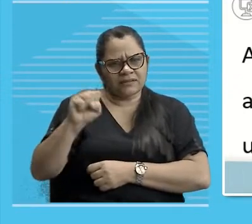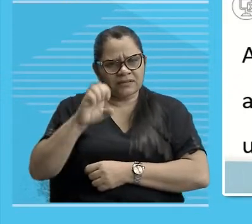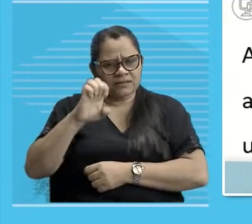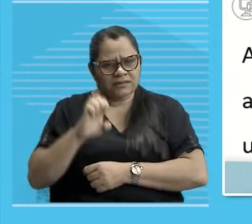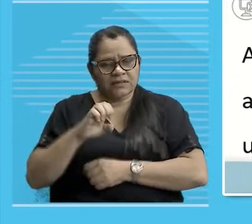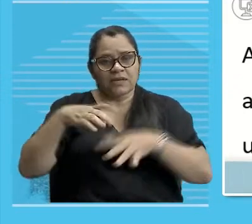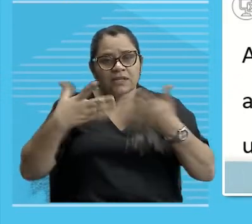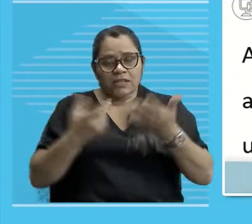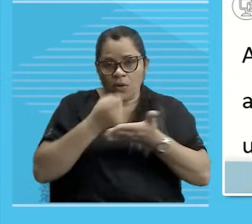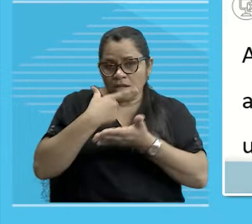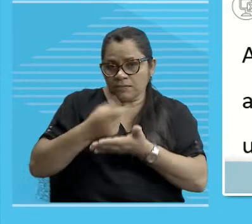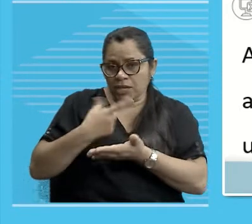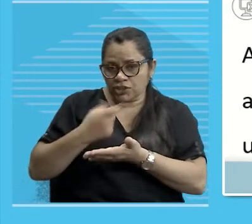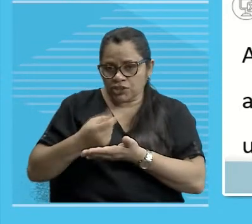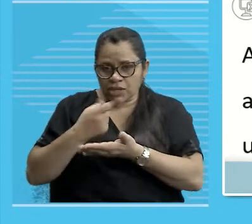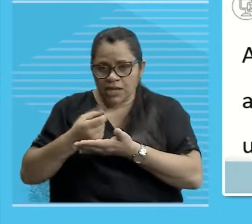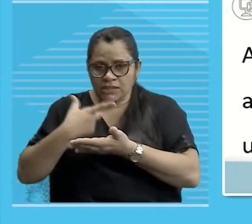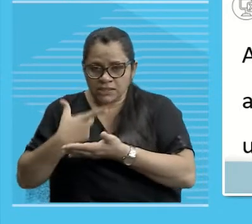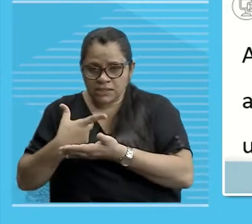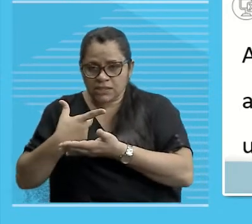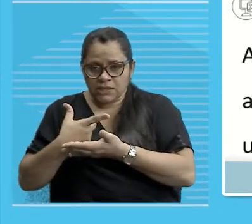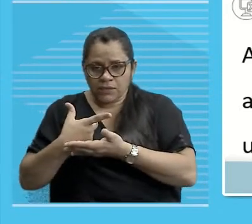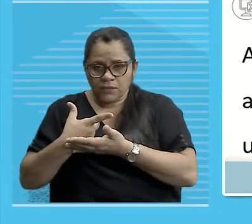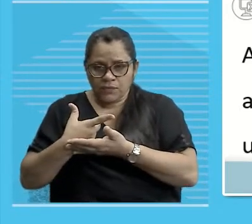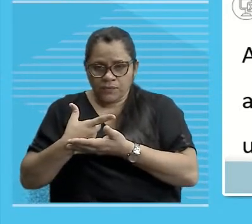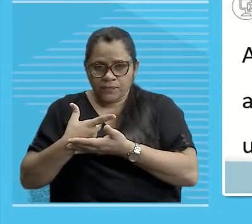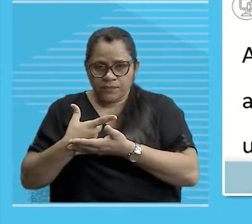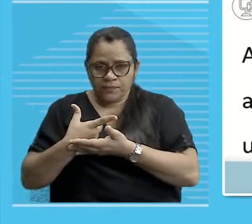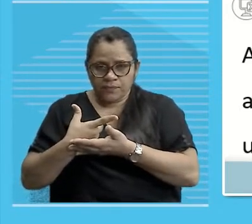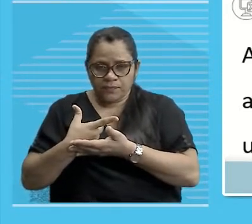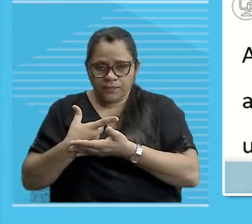esses caras aliviavam dor,